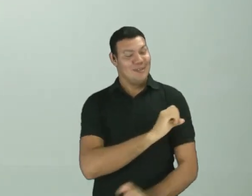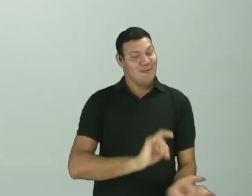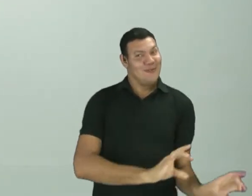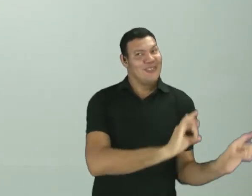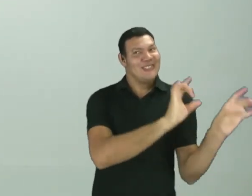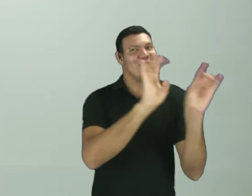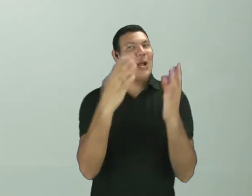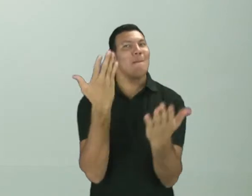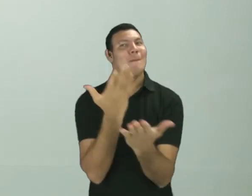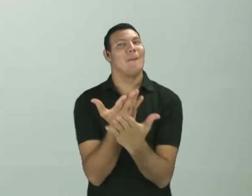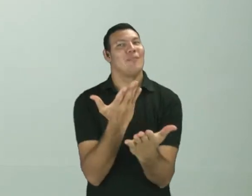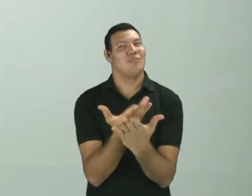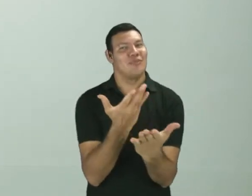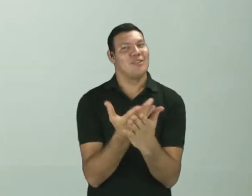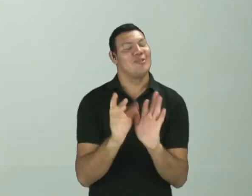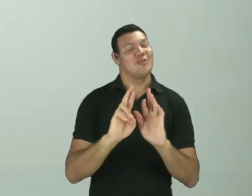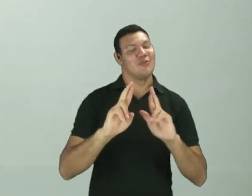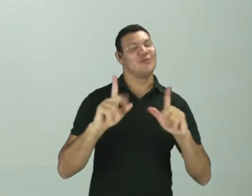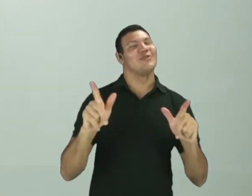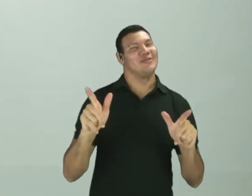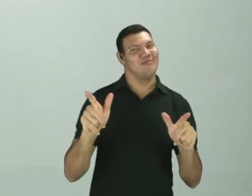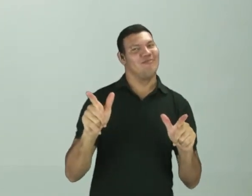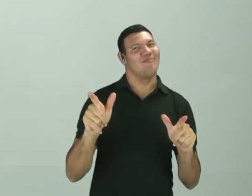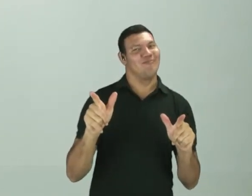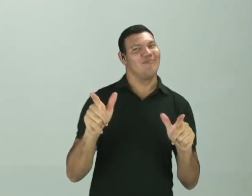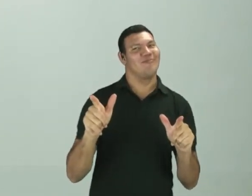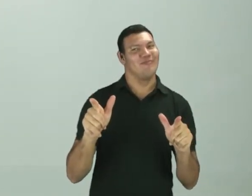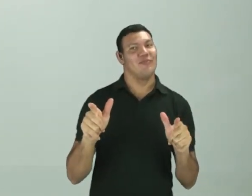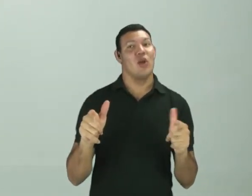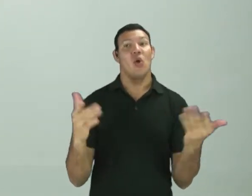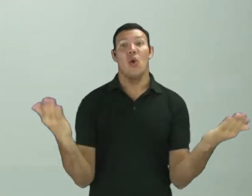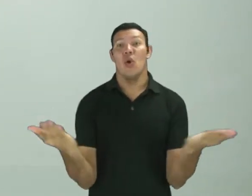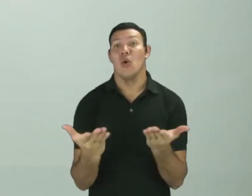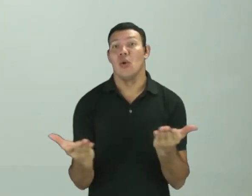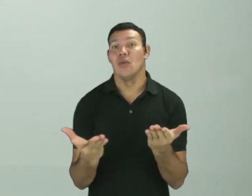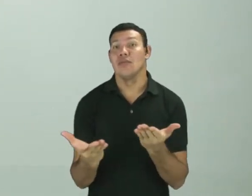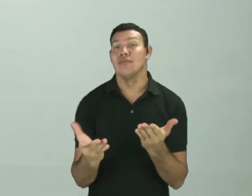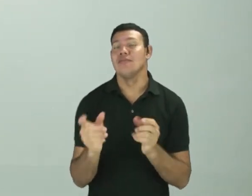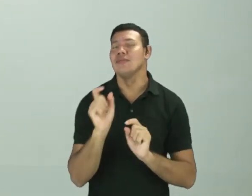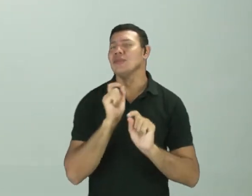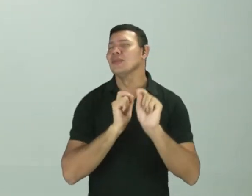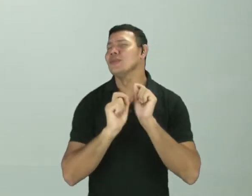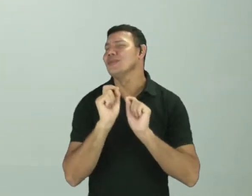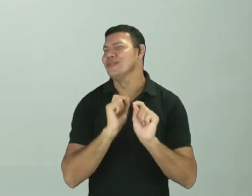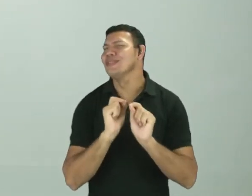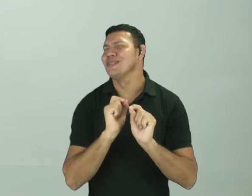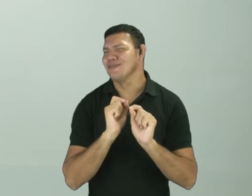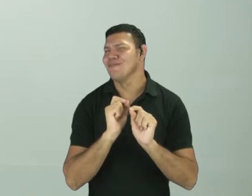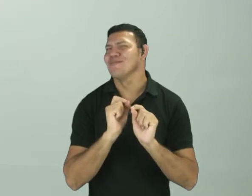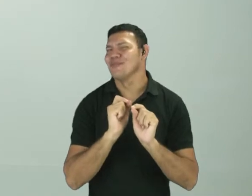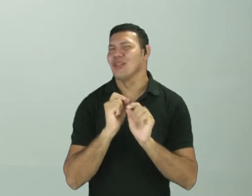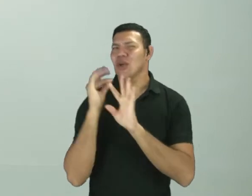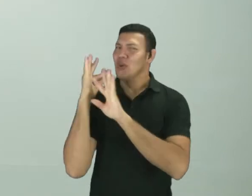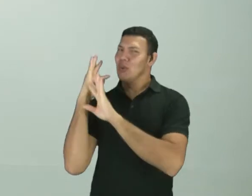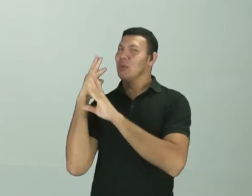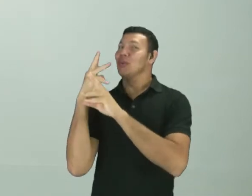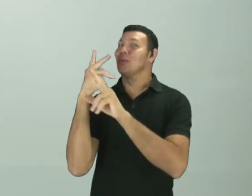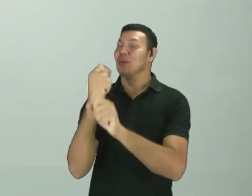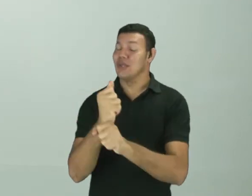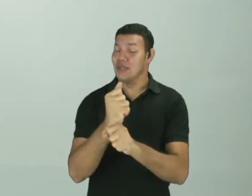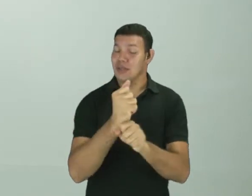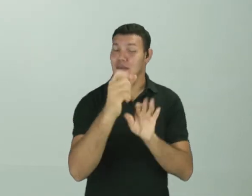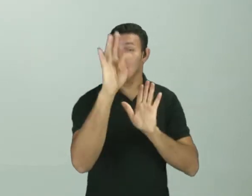bem diferente, na verdade, certo? Nós vamos trabalhar um repasso, ou seja, uma revisão